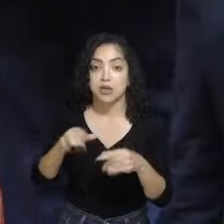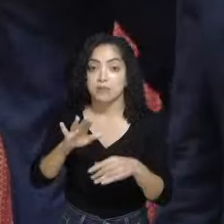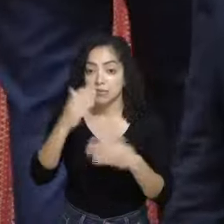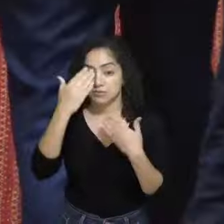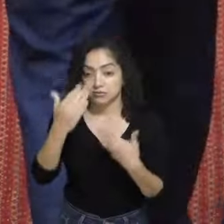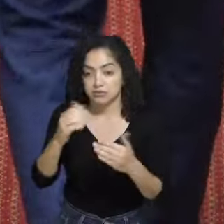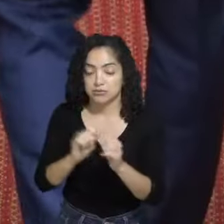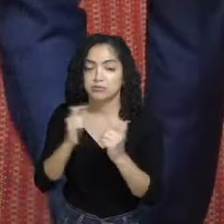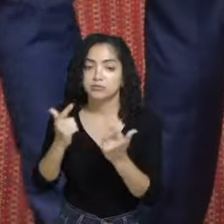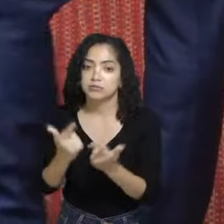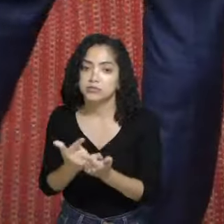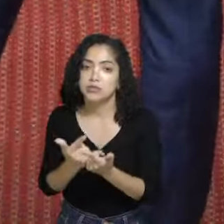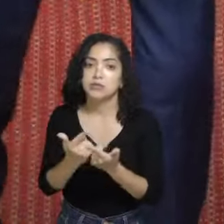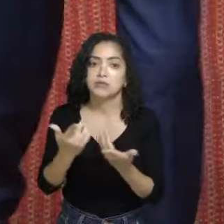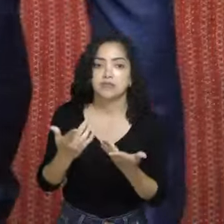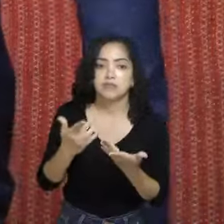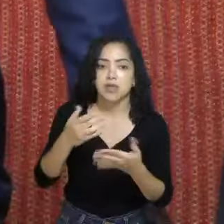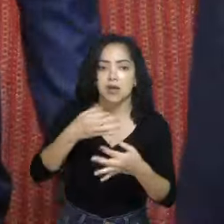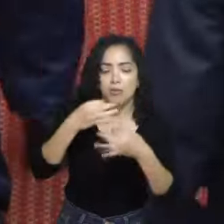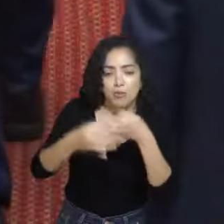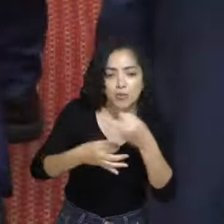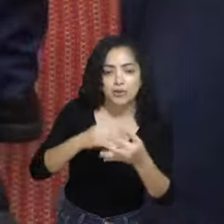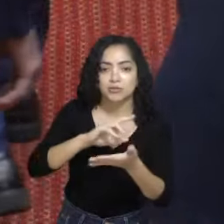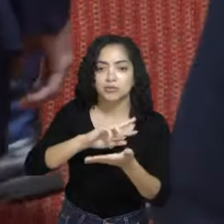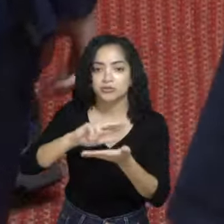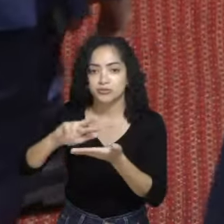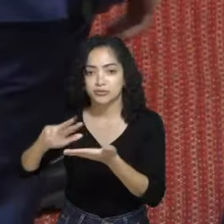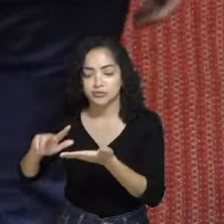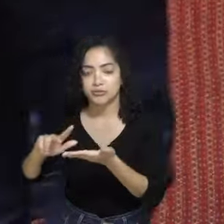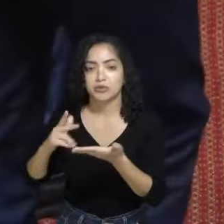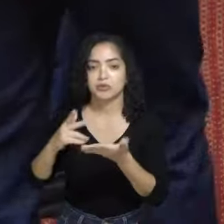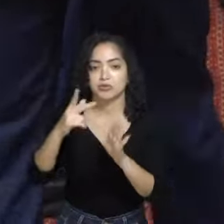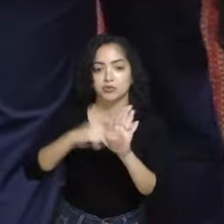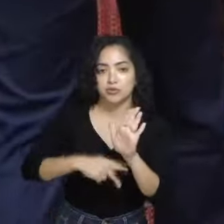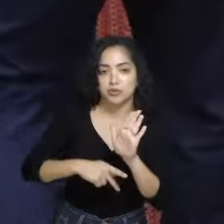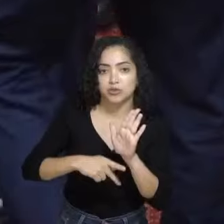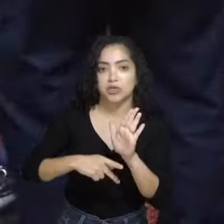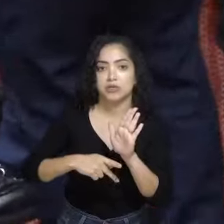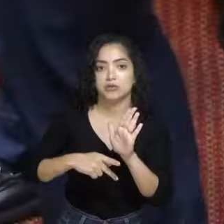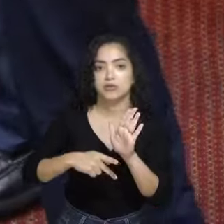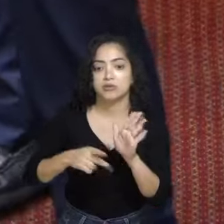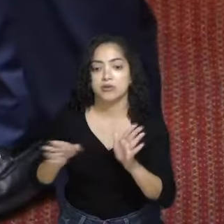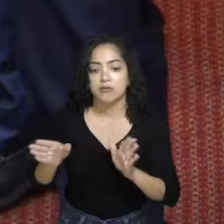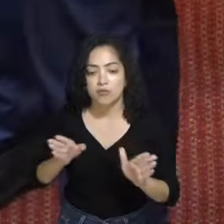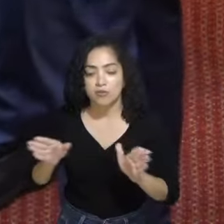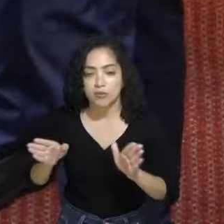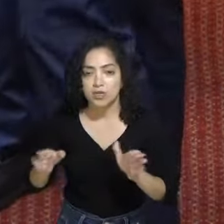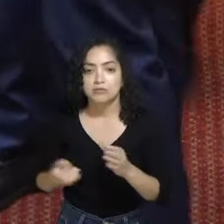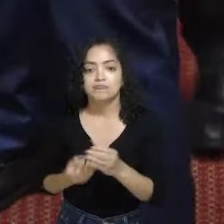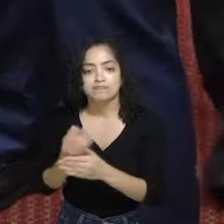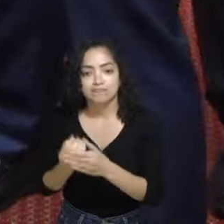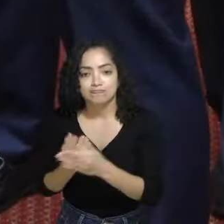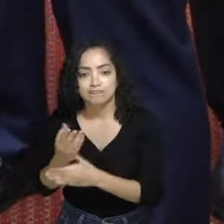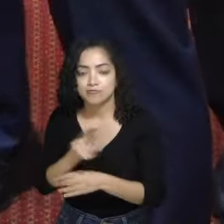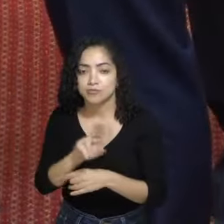casa pelas divergências, pelos conteúdos, pelos projetos. Foi um ano muito produtivo. Presidente, em seu nome, em nome